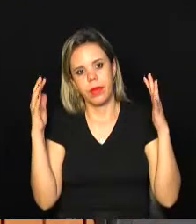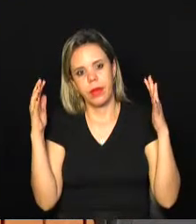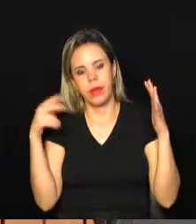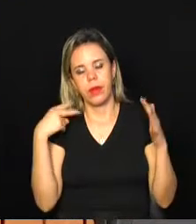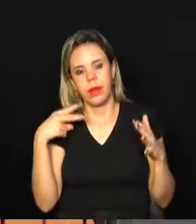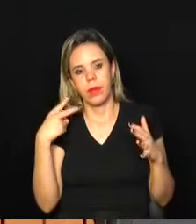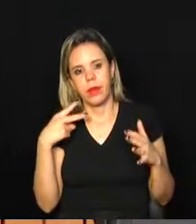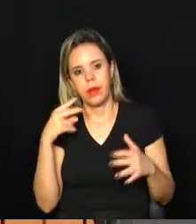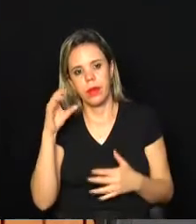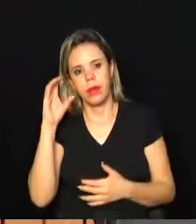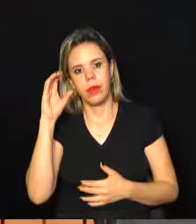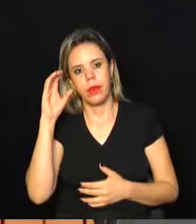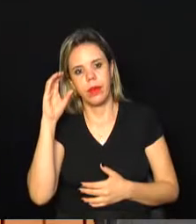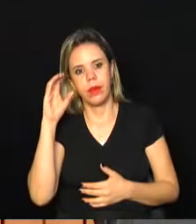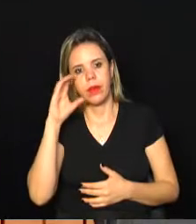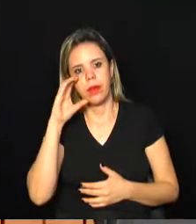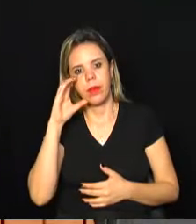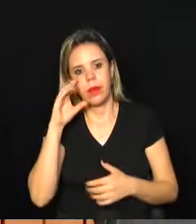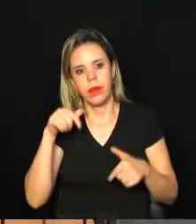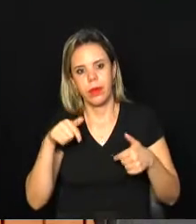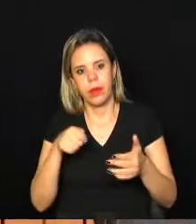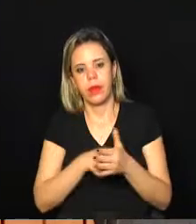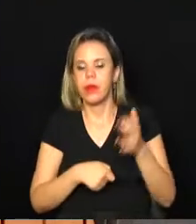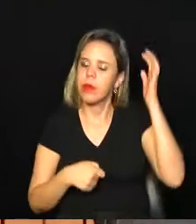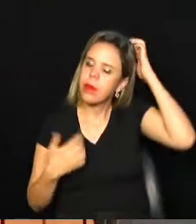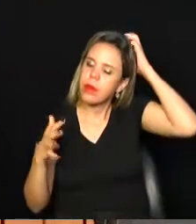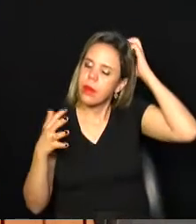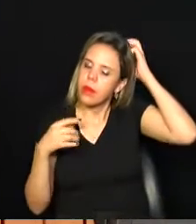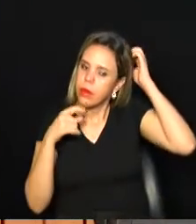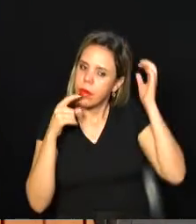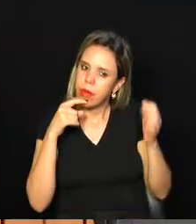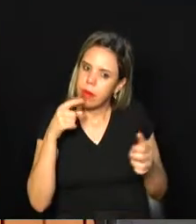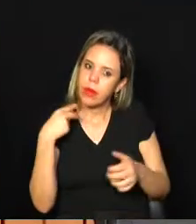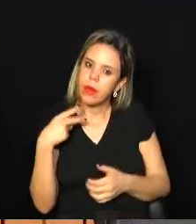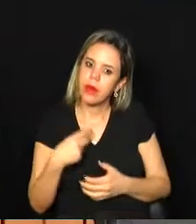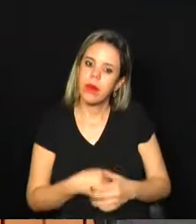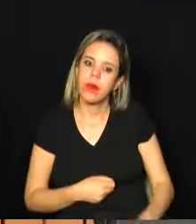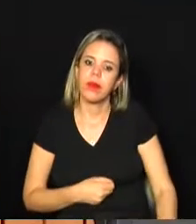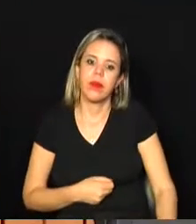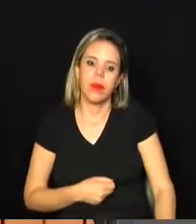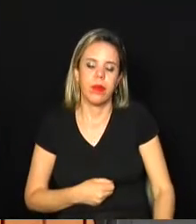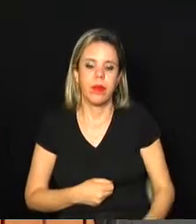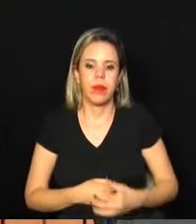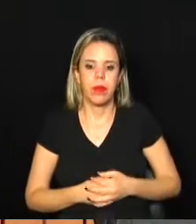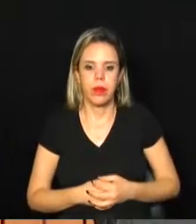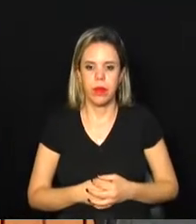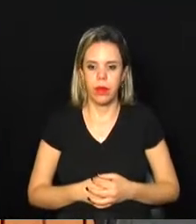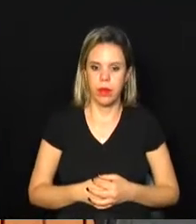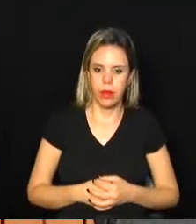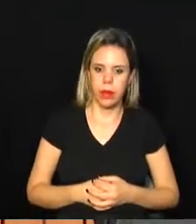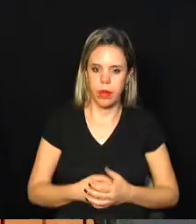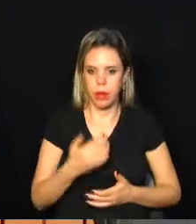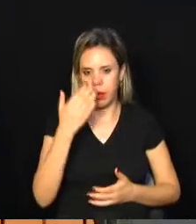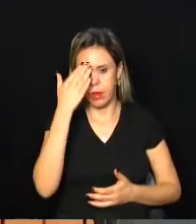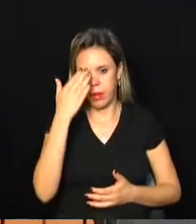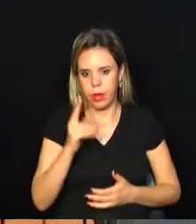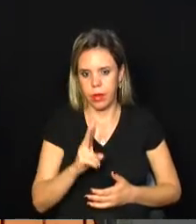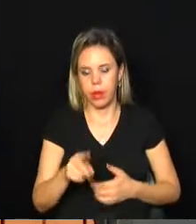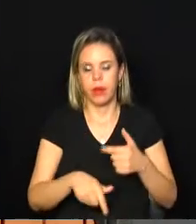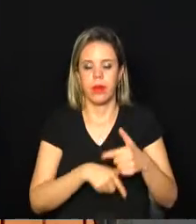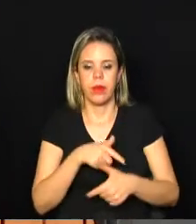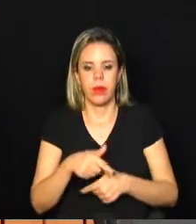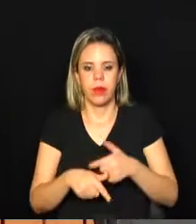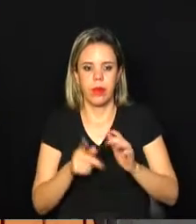Vereador Cirilo e pelo empenho e parabéns o Eduardo o vereador Eduardo Mag e obrigado pela condução